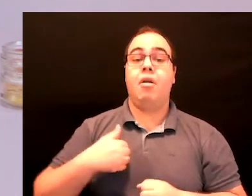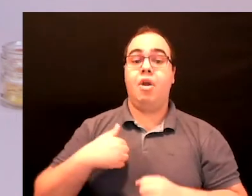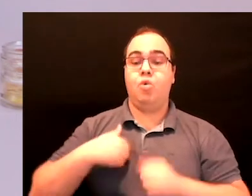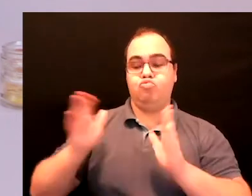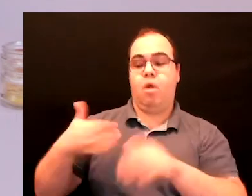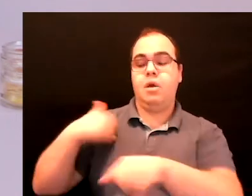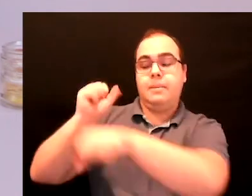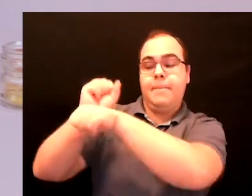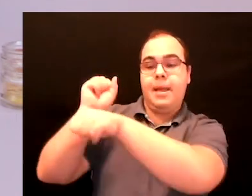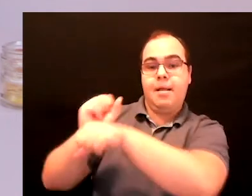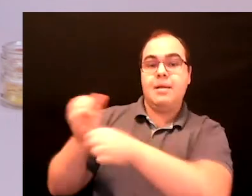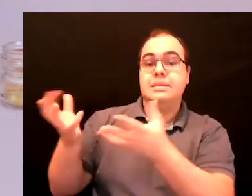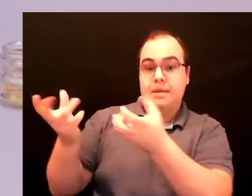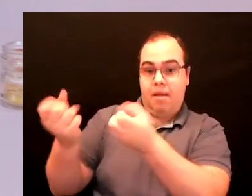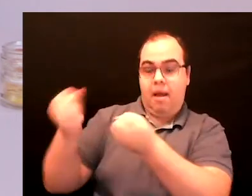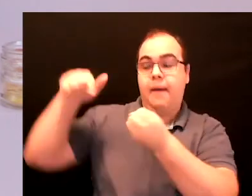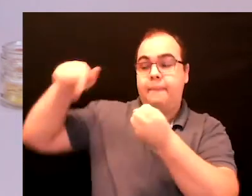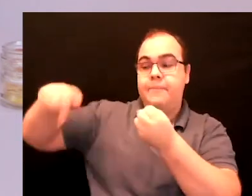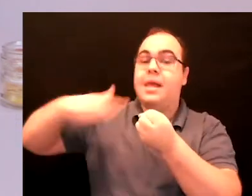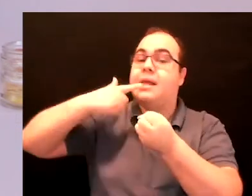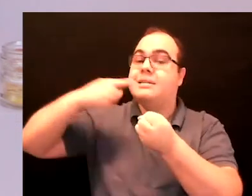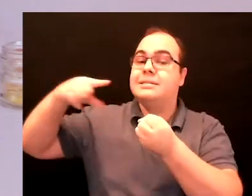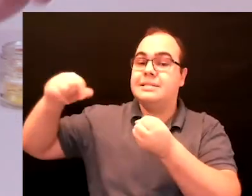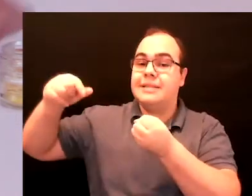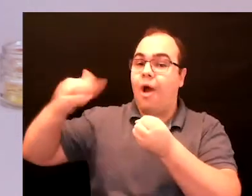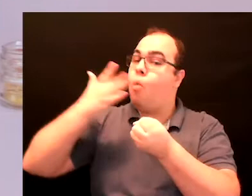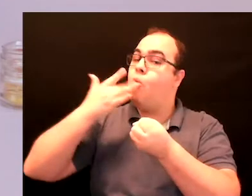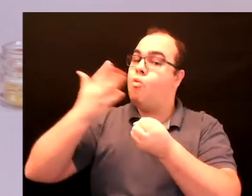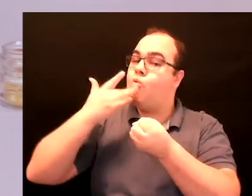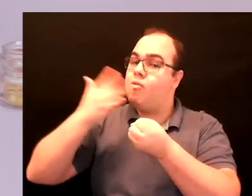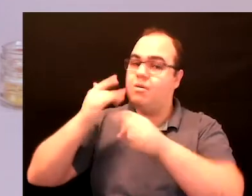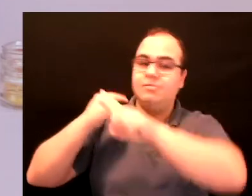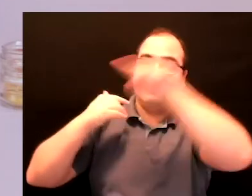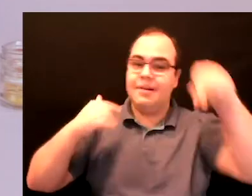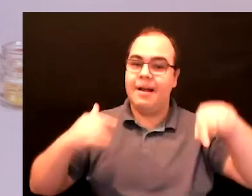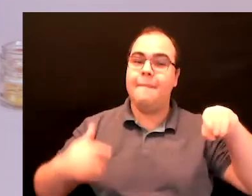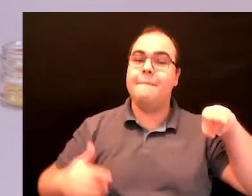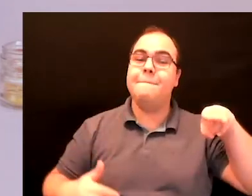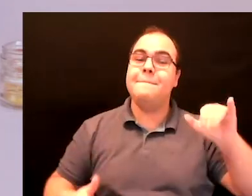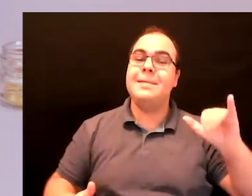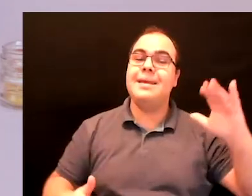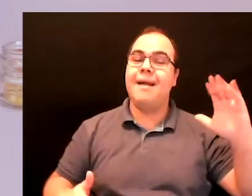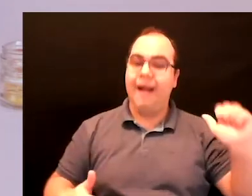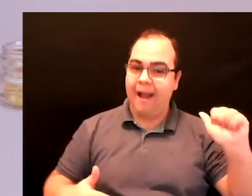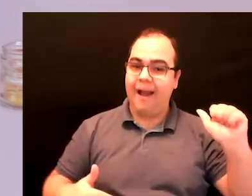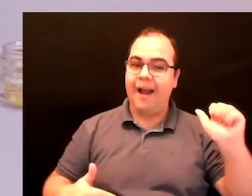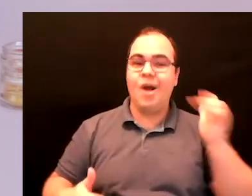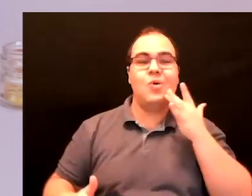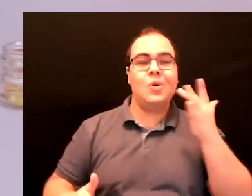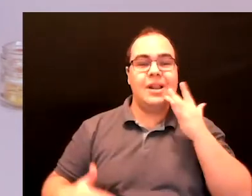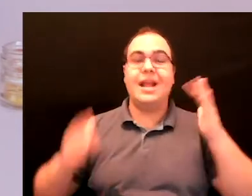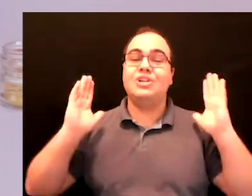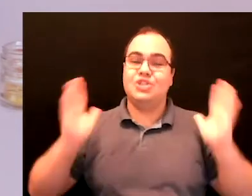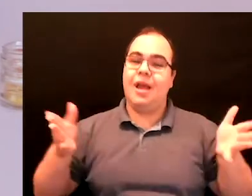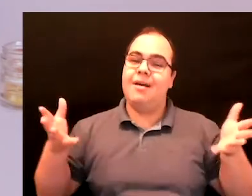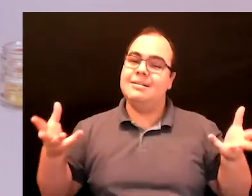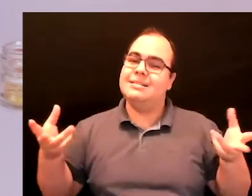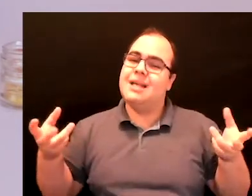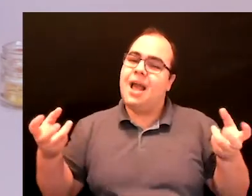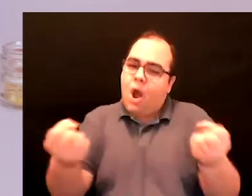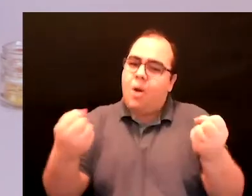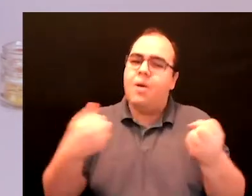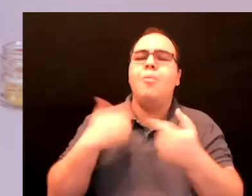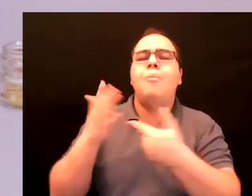Que eu já deixei secar. Então aqui eu tenho sal colorido, igual esse daqui. E aqui eu tenho a mica colorida, igual essa daqui. Só que eles